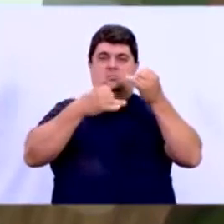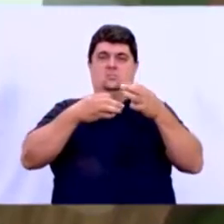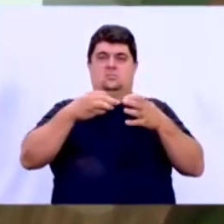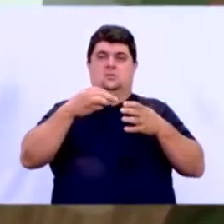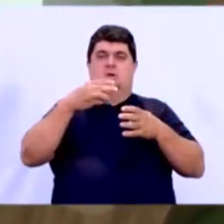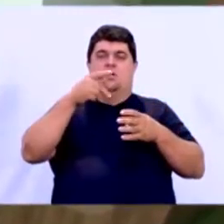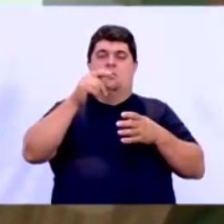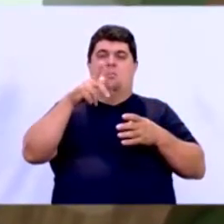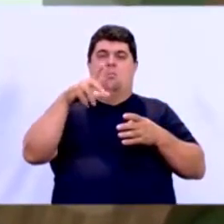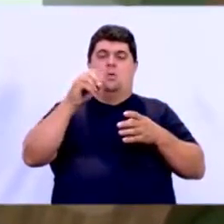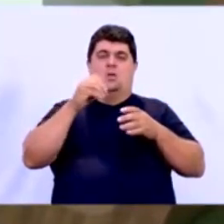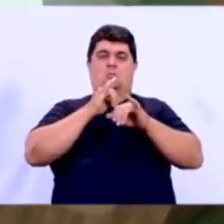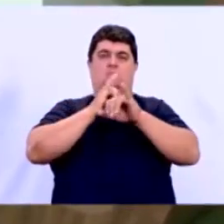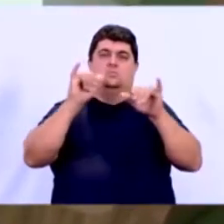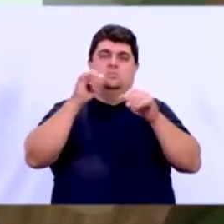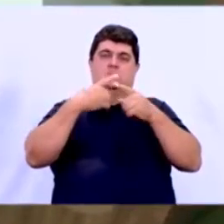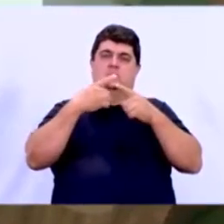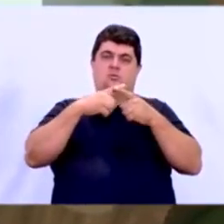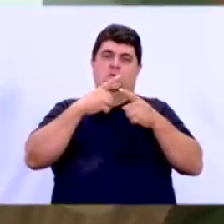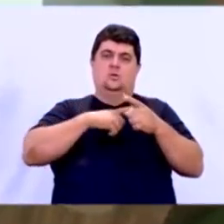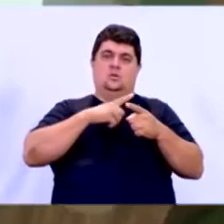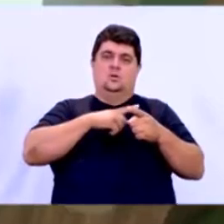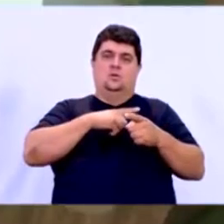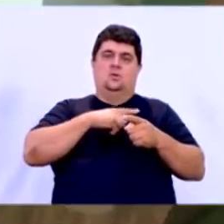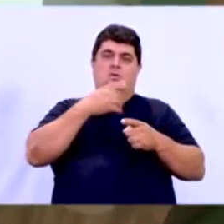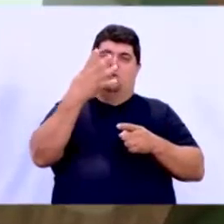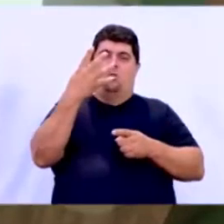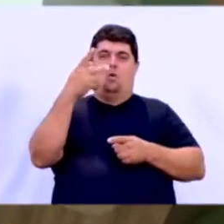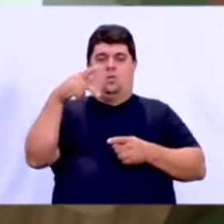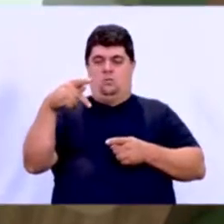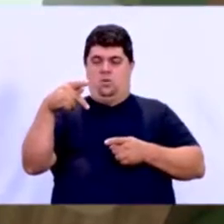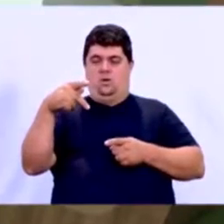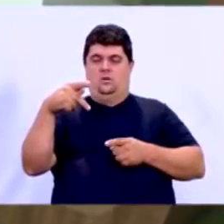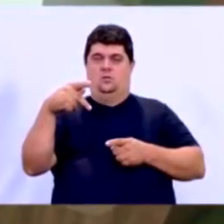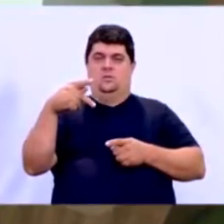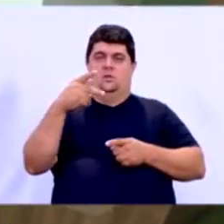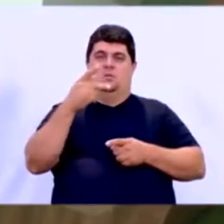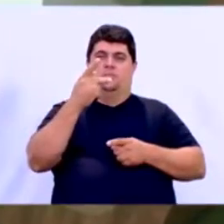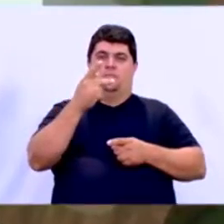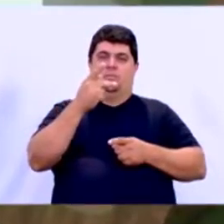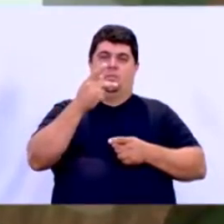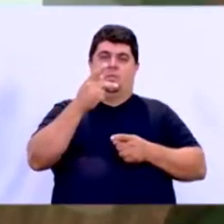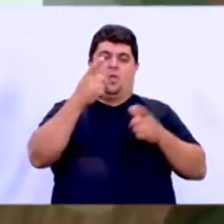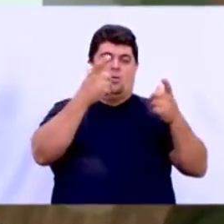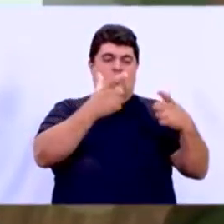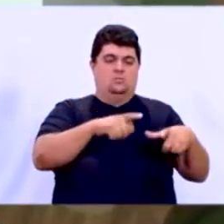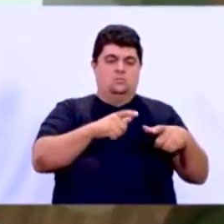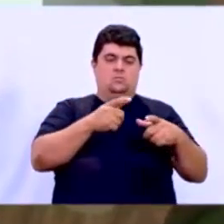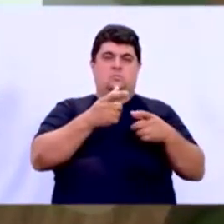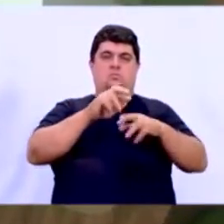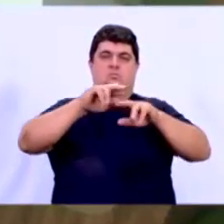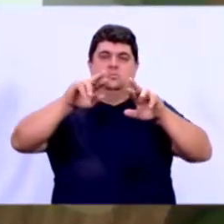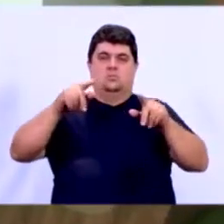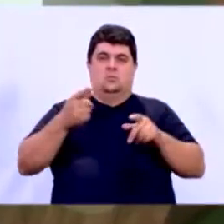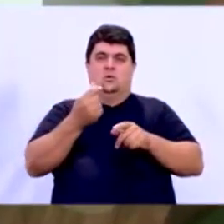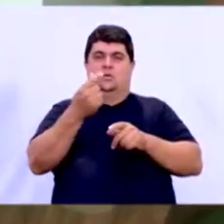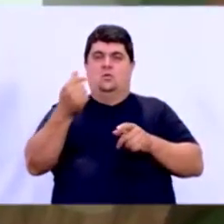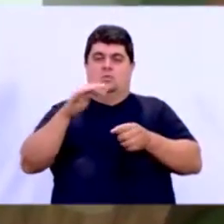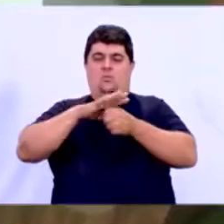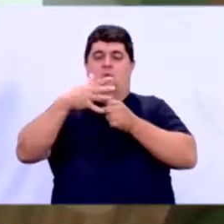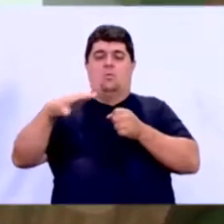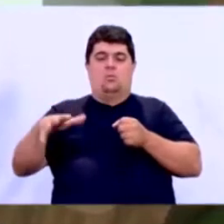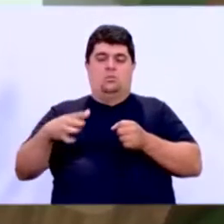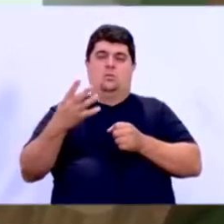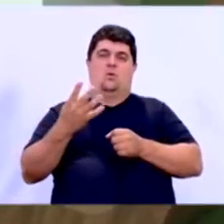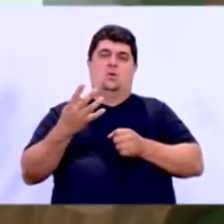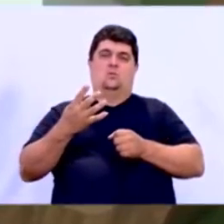de marketing, né? Que a gente traz ali a questão dos 4 P's de marketing, que é a praça, o produto, o preço, promoção,